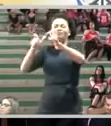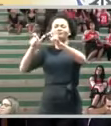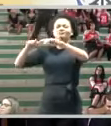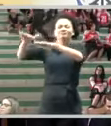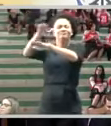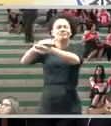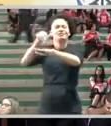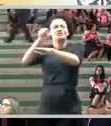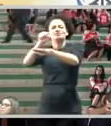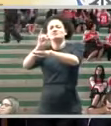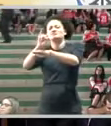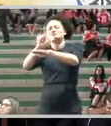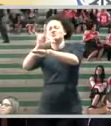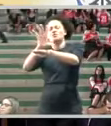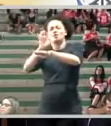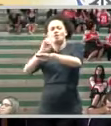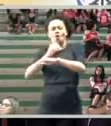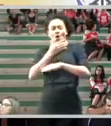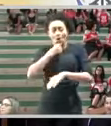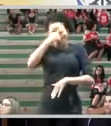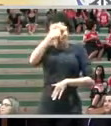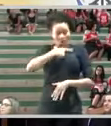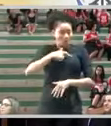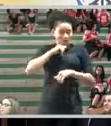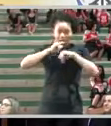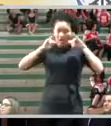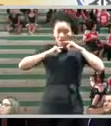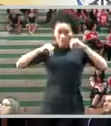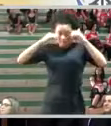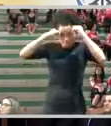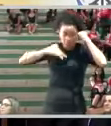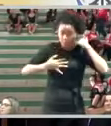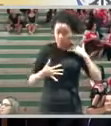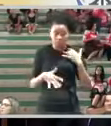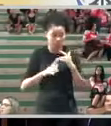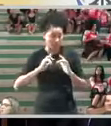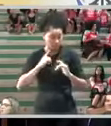O mensageiro chega suado, cheio de poeira, escapou.